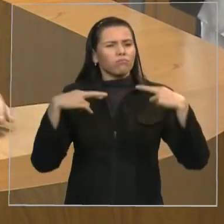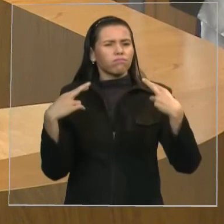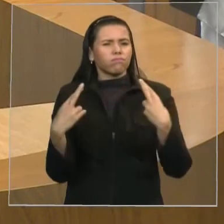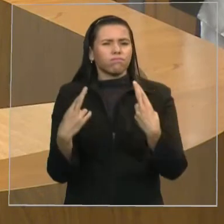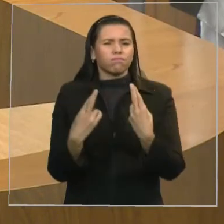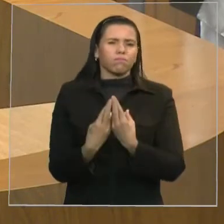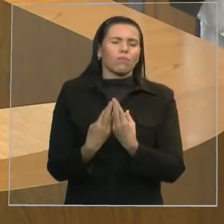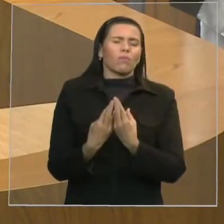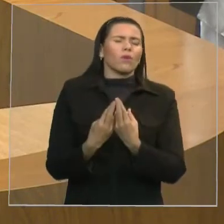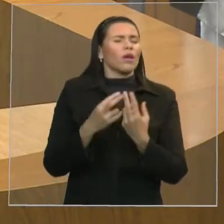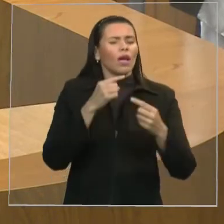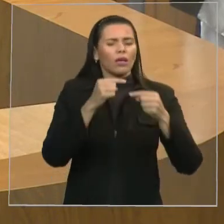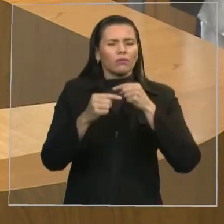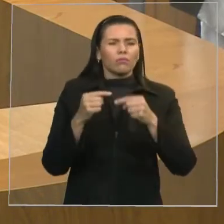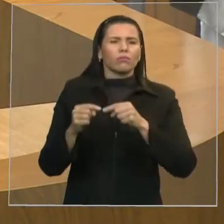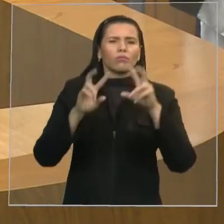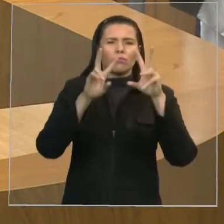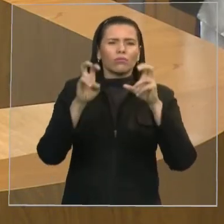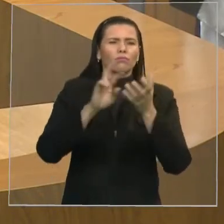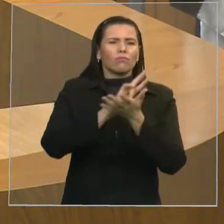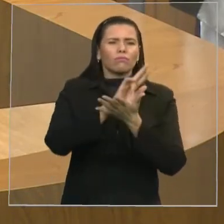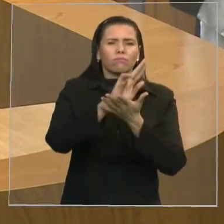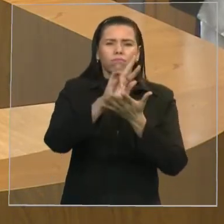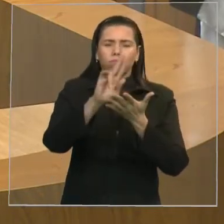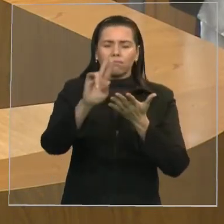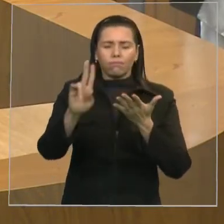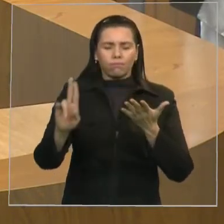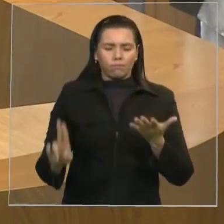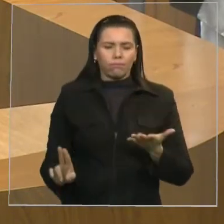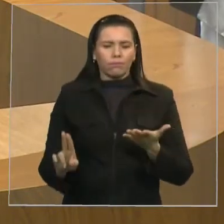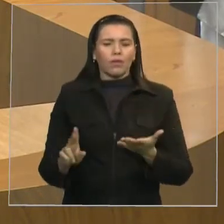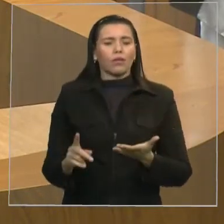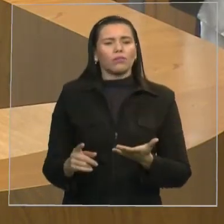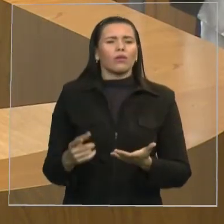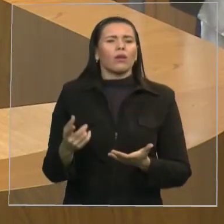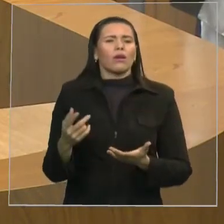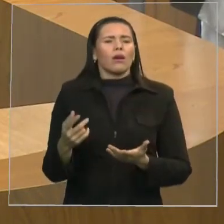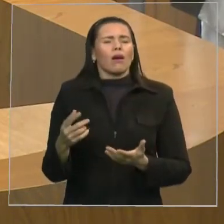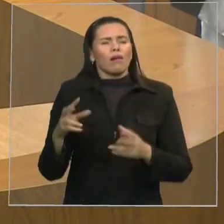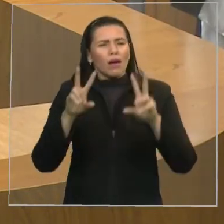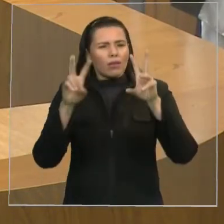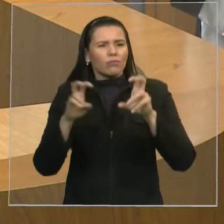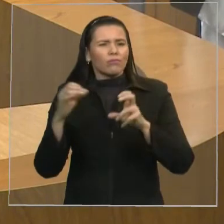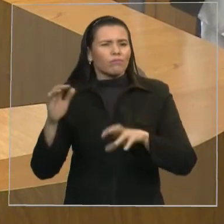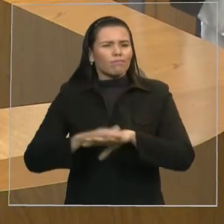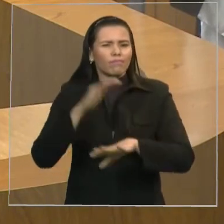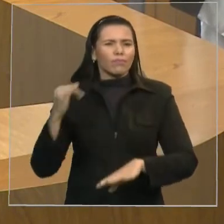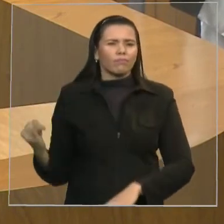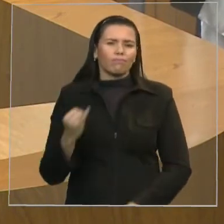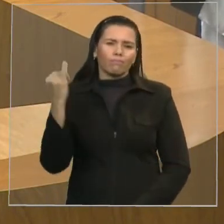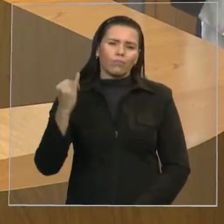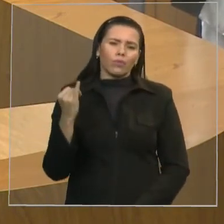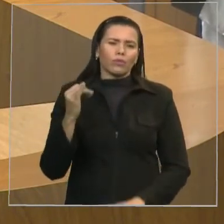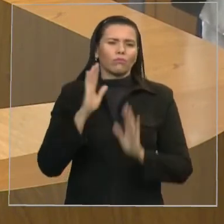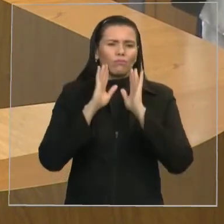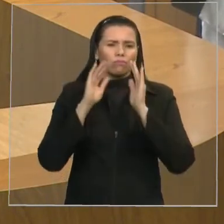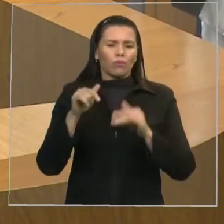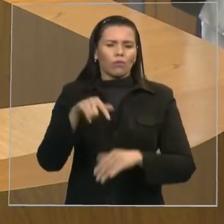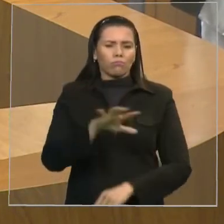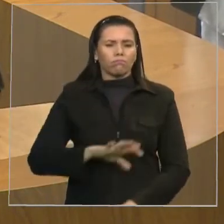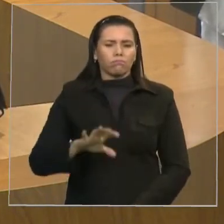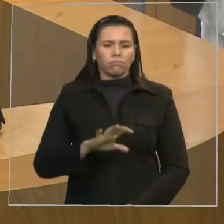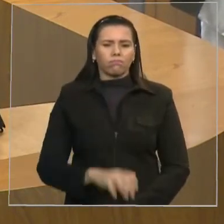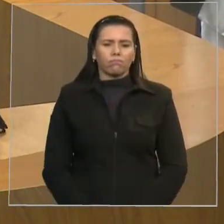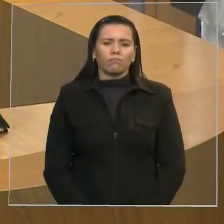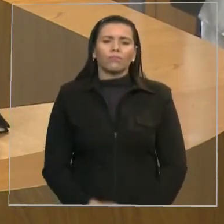várias e várias discussões e levantamentos de prioridades a ser requerida. Faço nessa manhã boa parte desses,